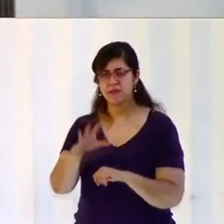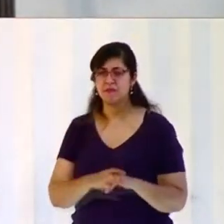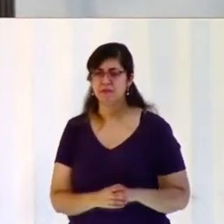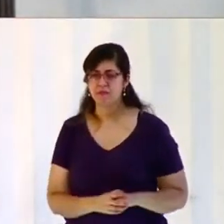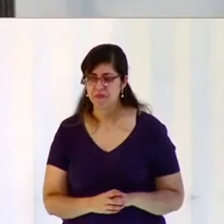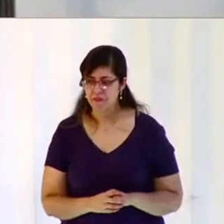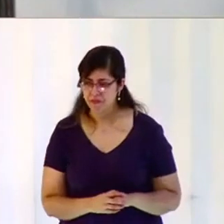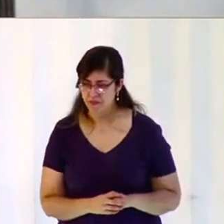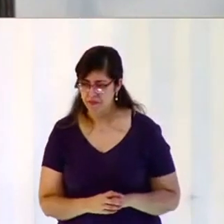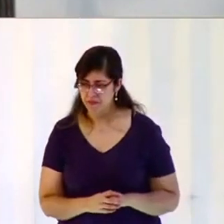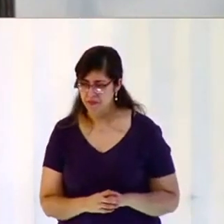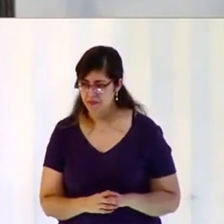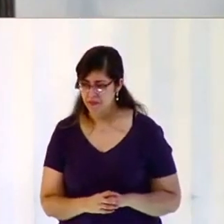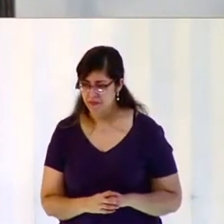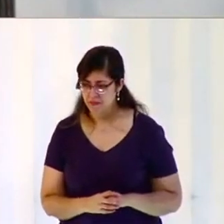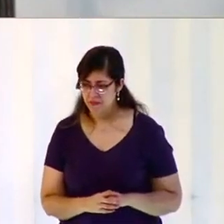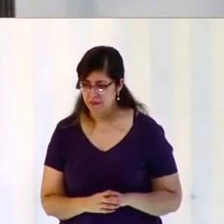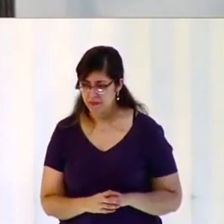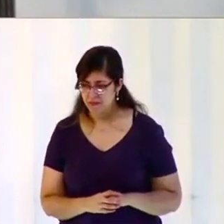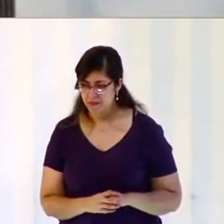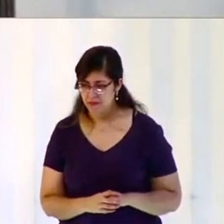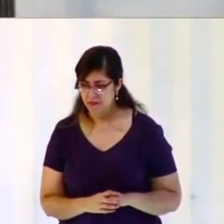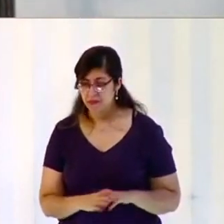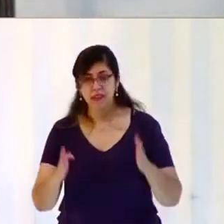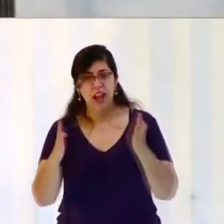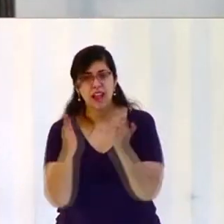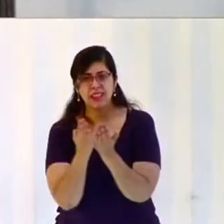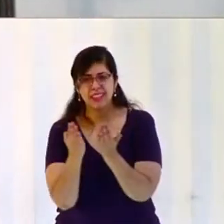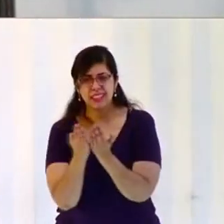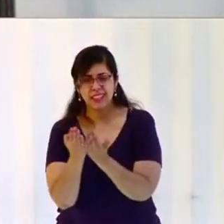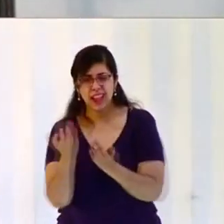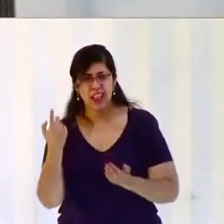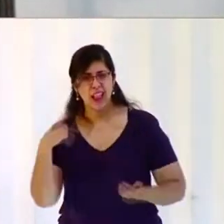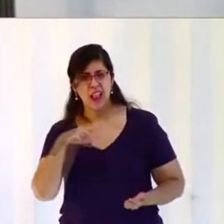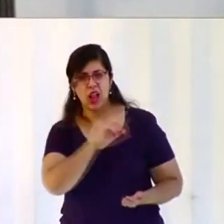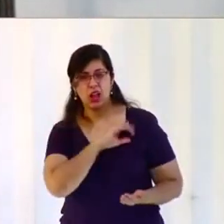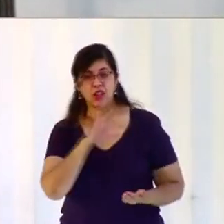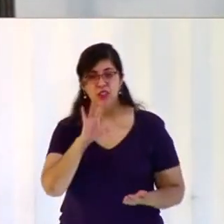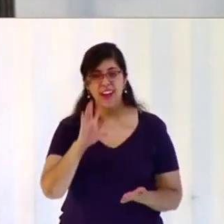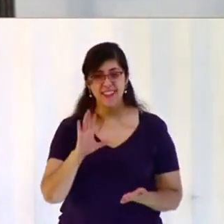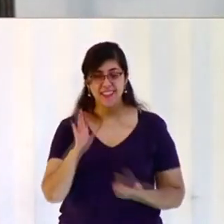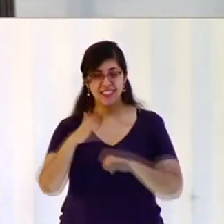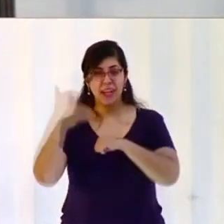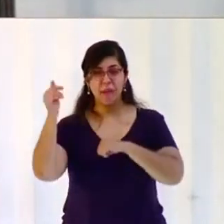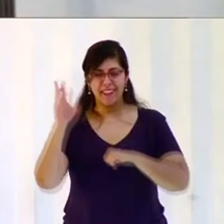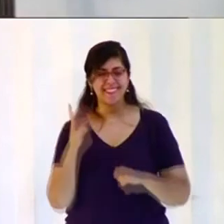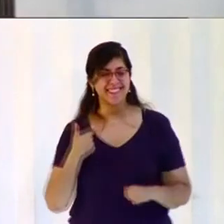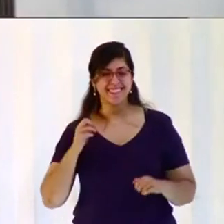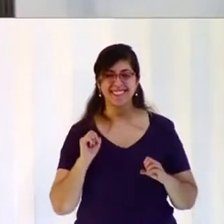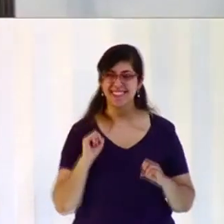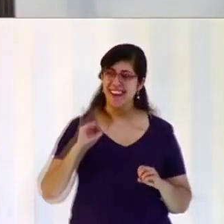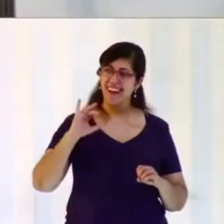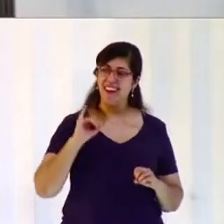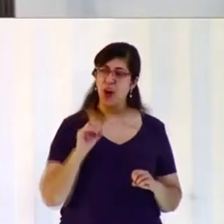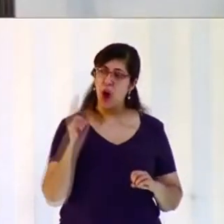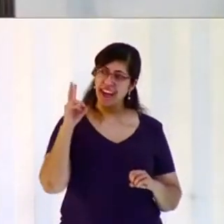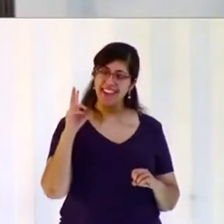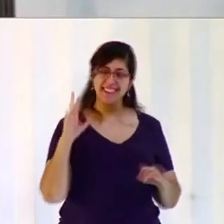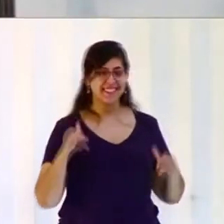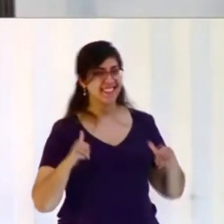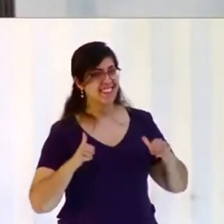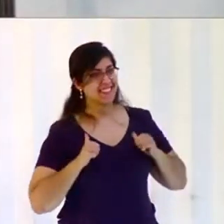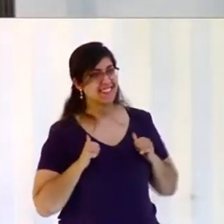irmãos. Nunca houve. O cristianismo não é um movimento estático. O cristianismo é um movimento que